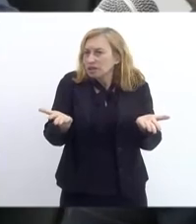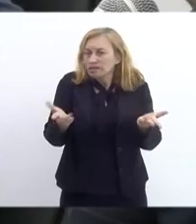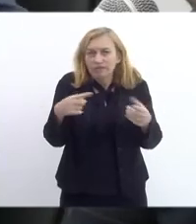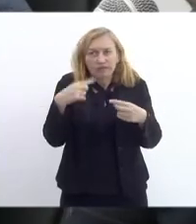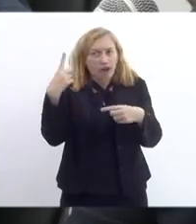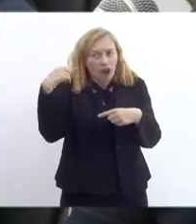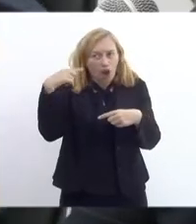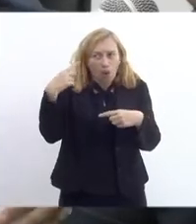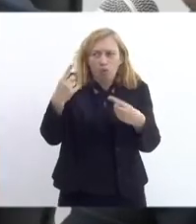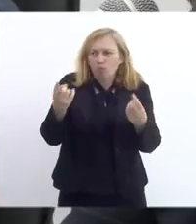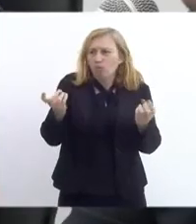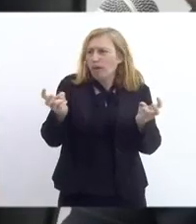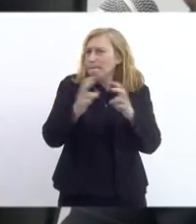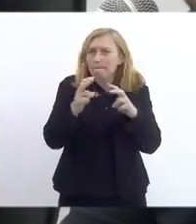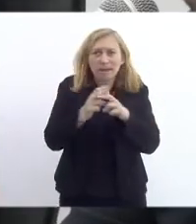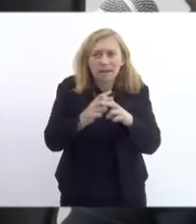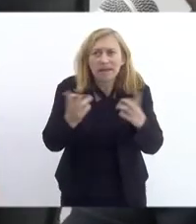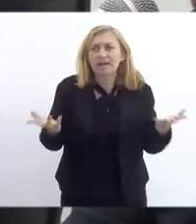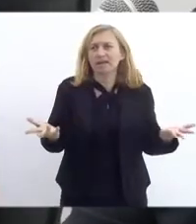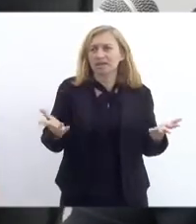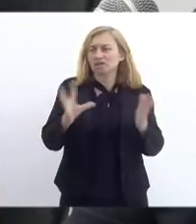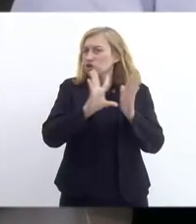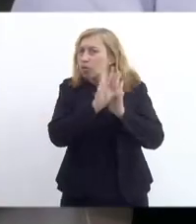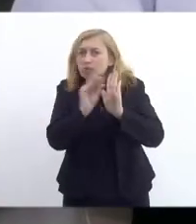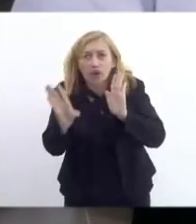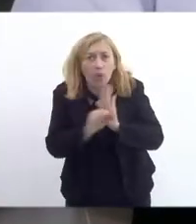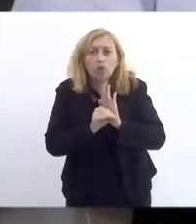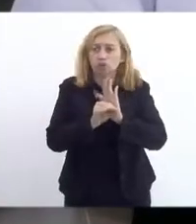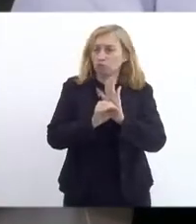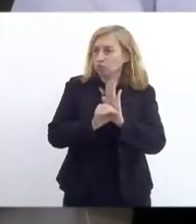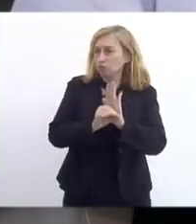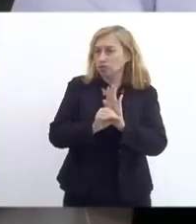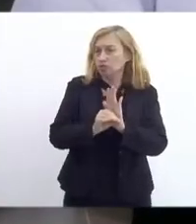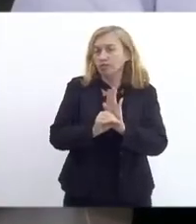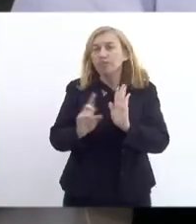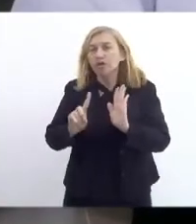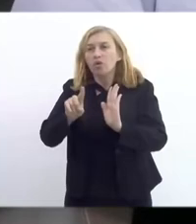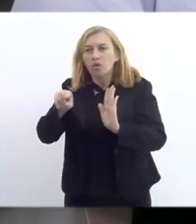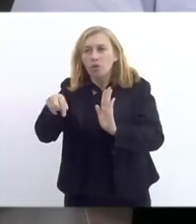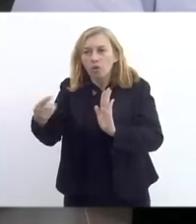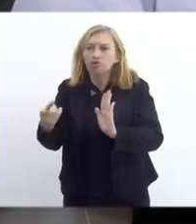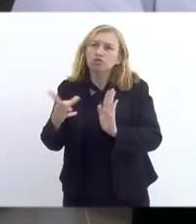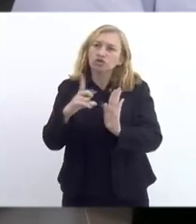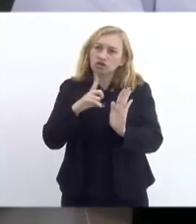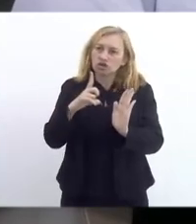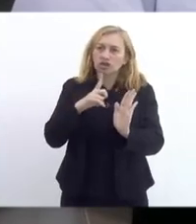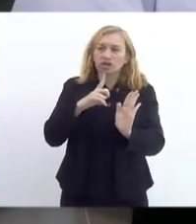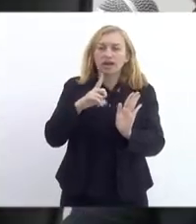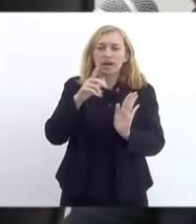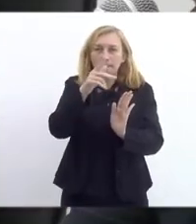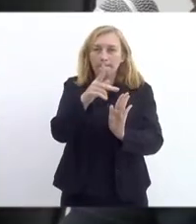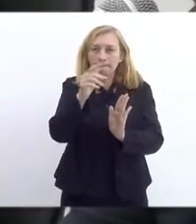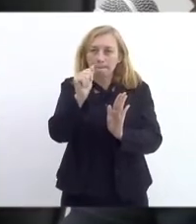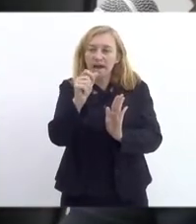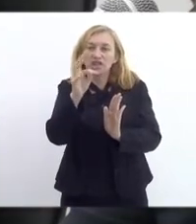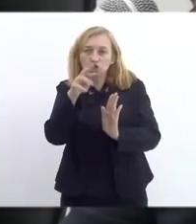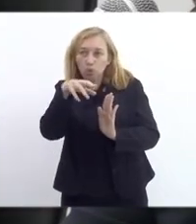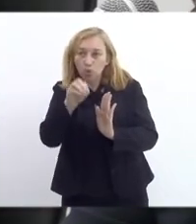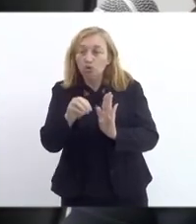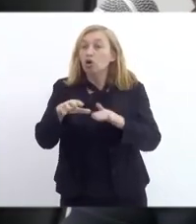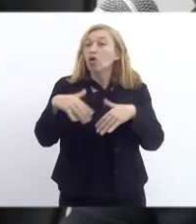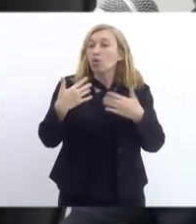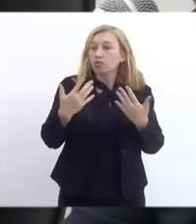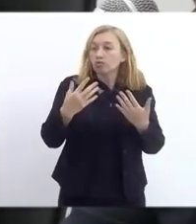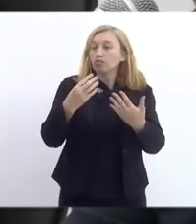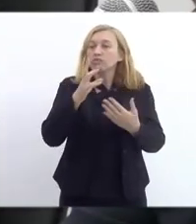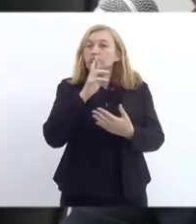maluquice, uma briga de conteúdo. A melhor solução é ter um outro dia como deputado para exatamente, o patrono. Porque como o deputado